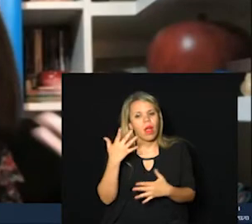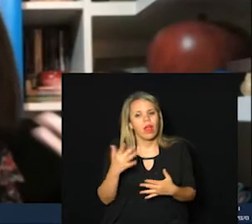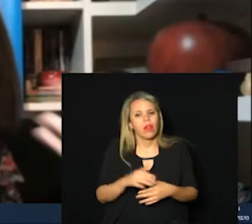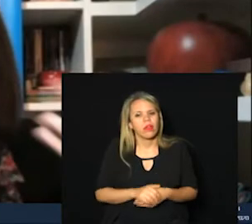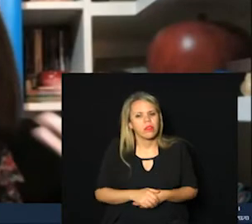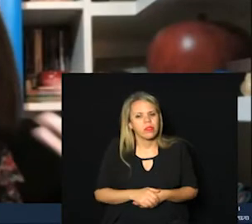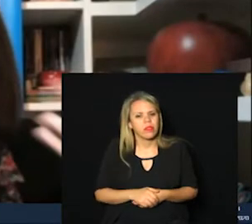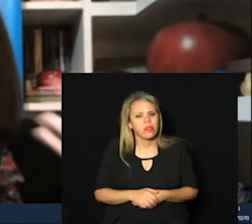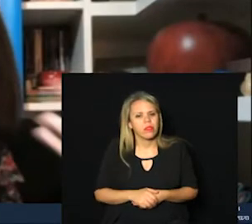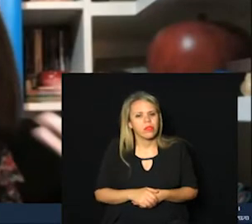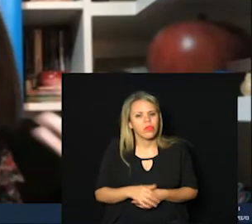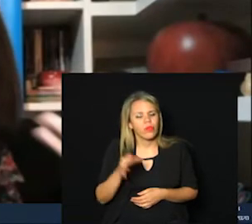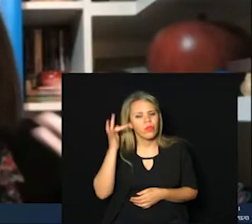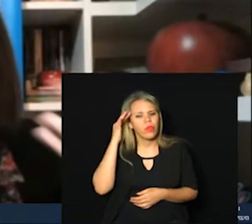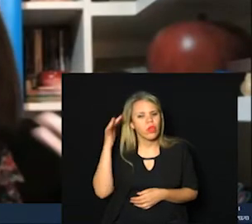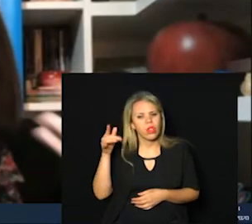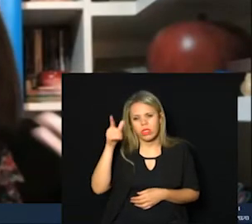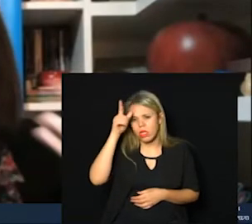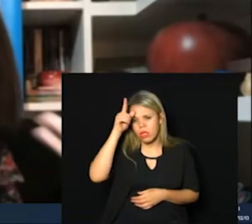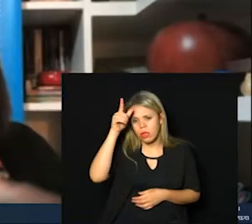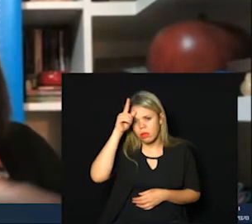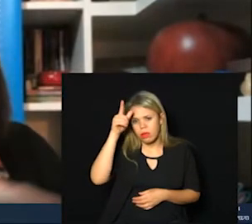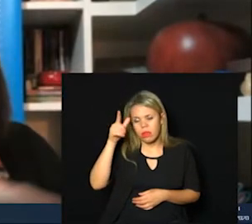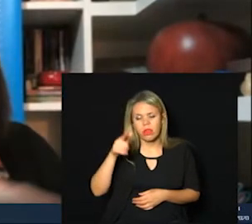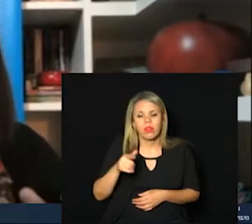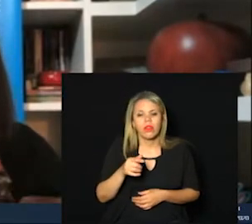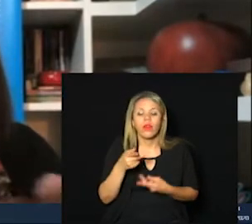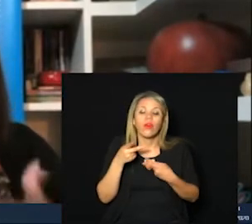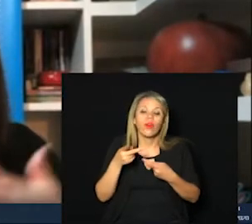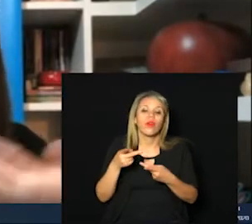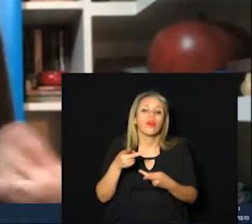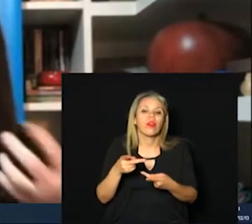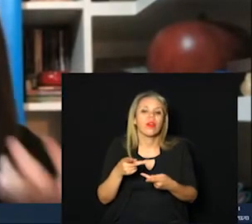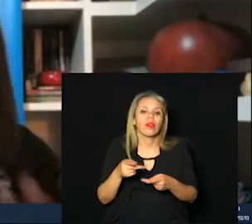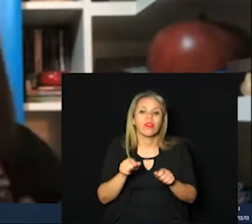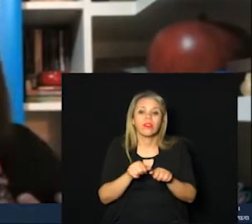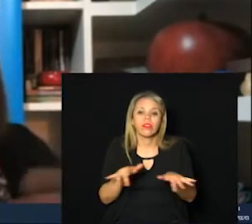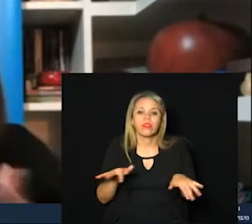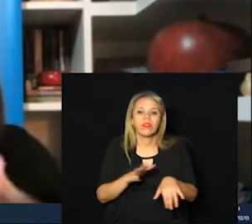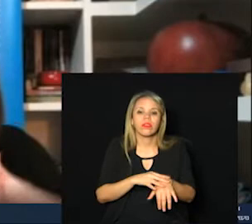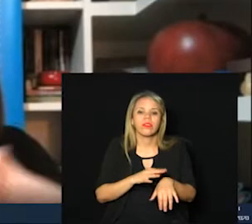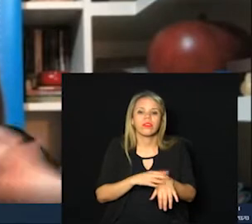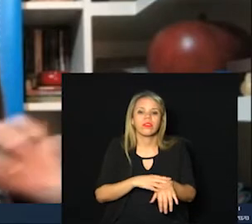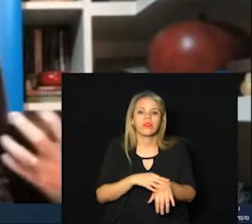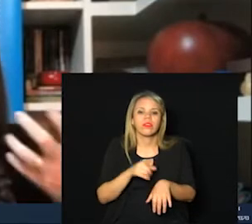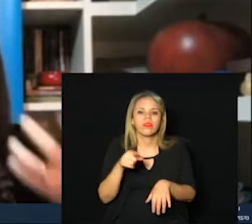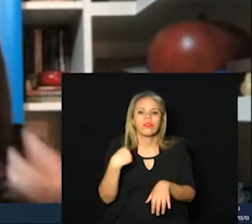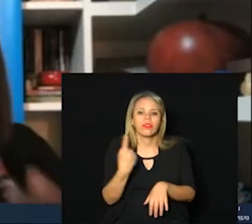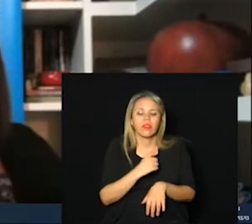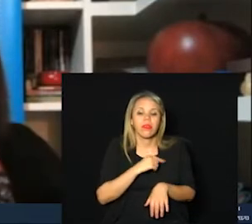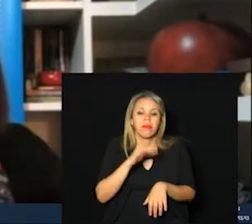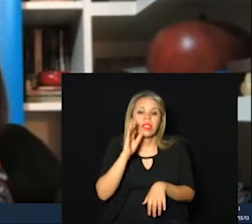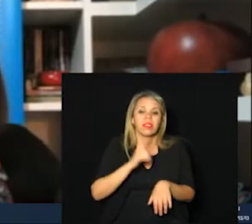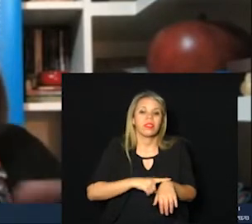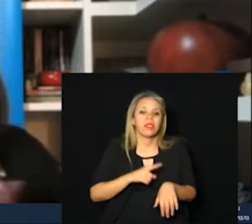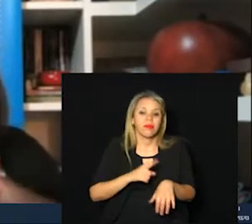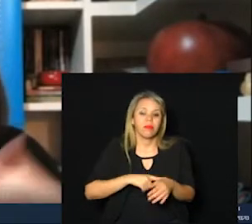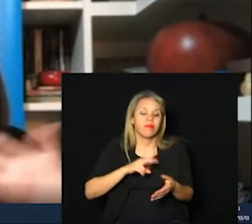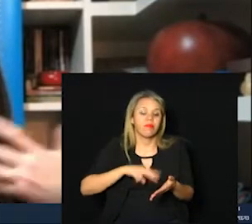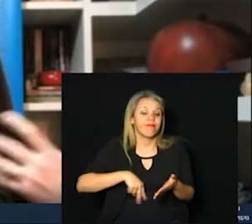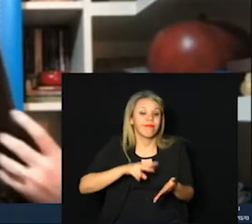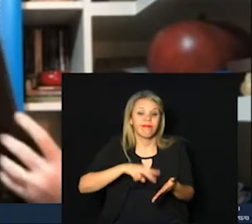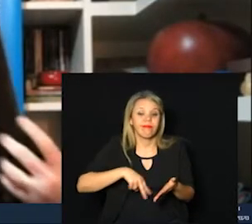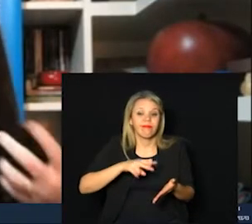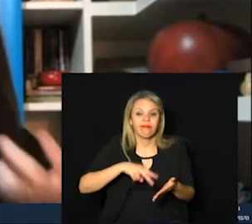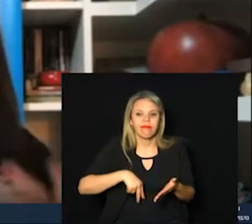Buber, o filósofo alemão, mas eu os convido durante a pandemia, quando nós temos mais tempo para ler, para